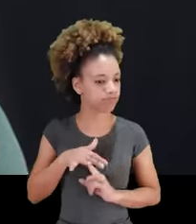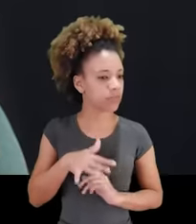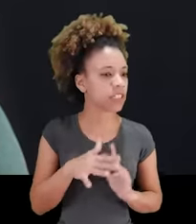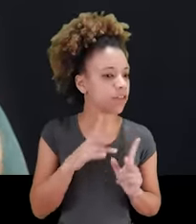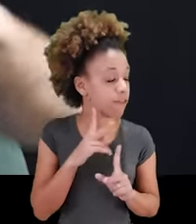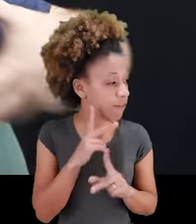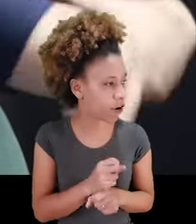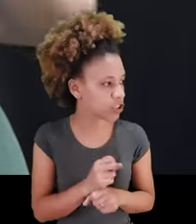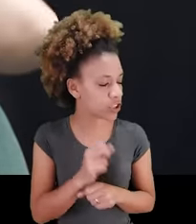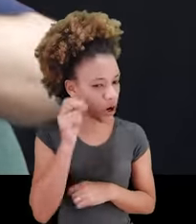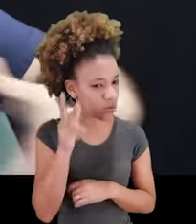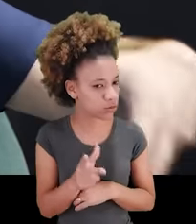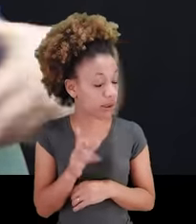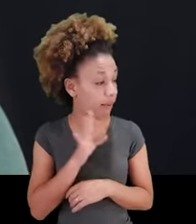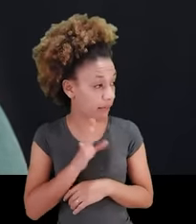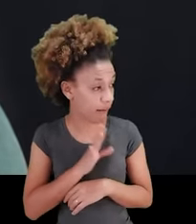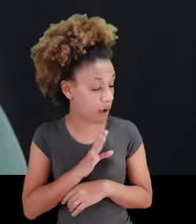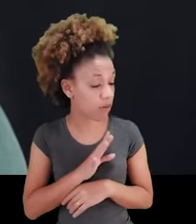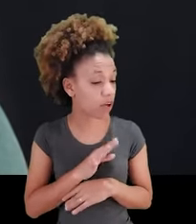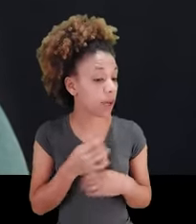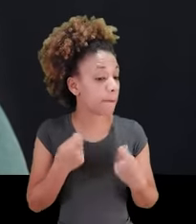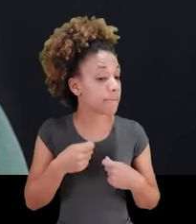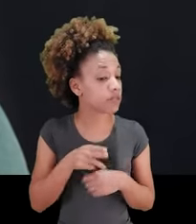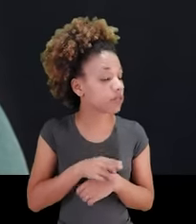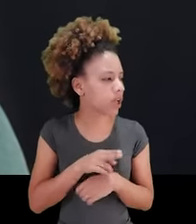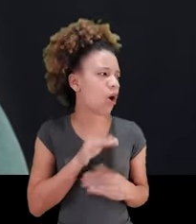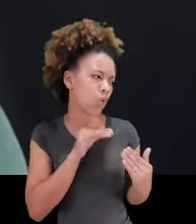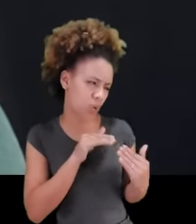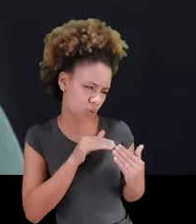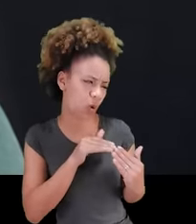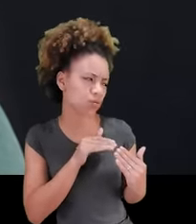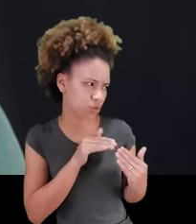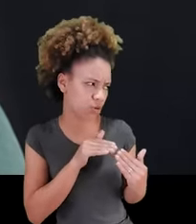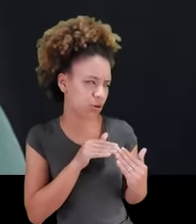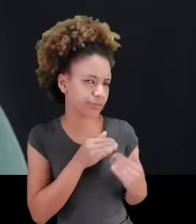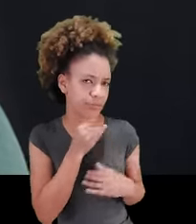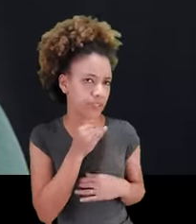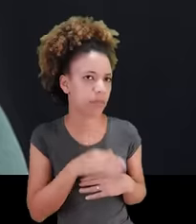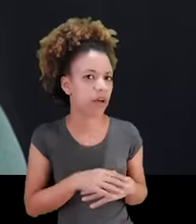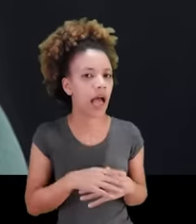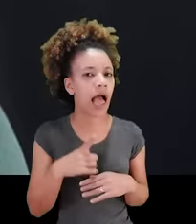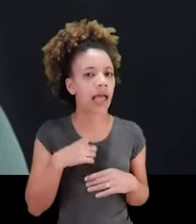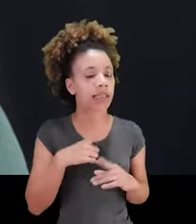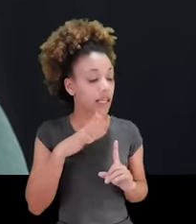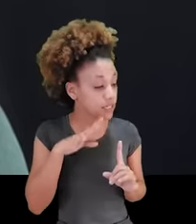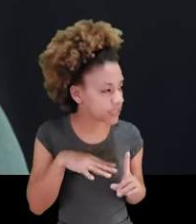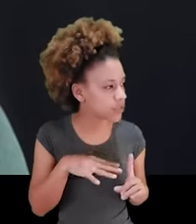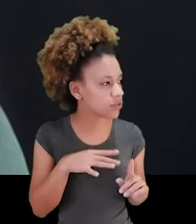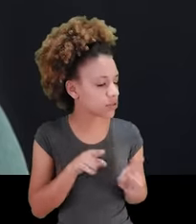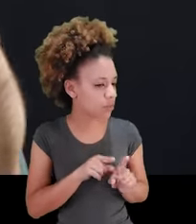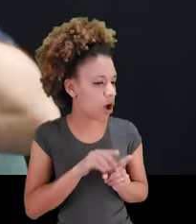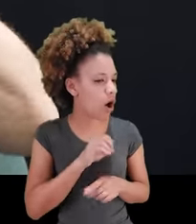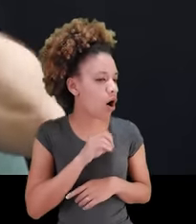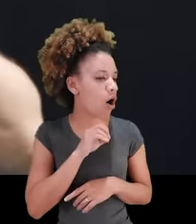forte, e a nossa cultura é tão legal, que a gente deveria utilizar... Eu concordo com você nesse ponto, assim, do tipo... Você tem ídolos